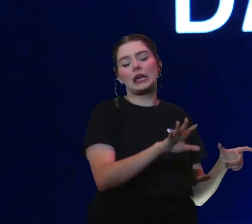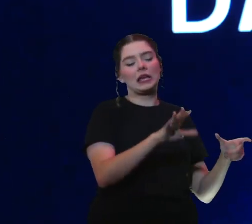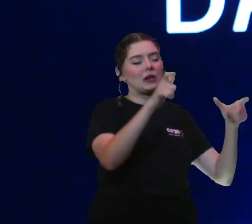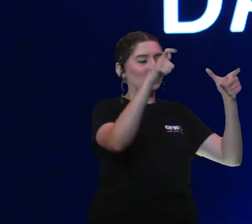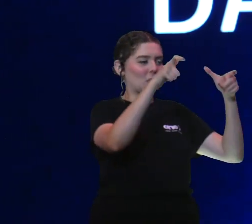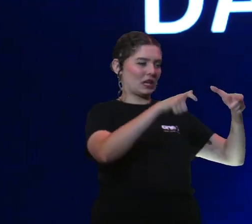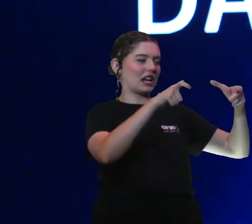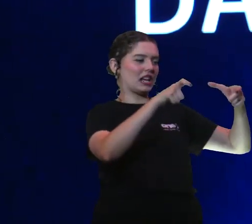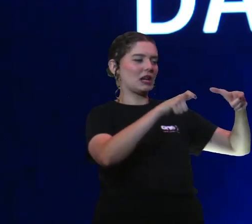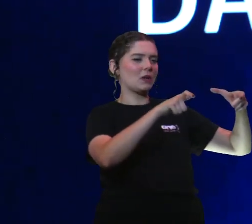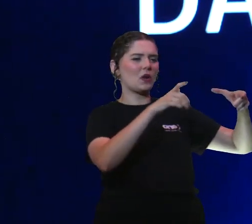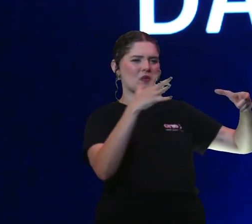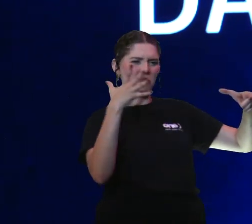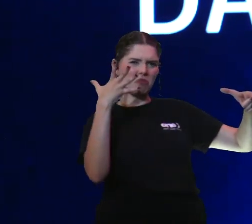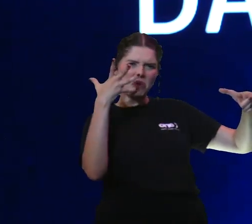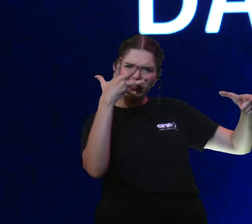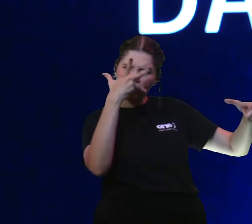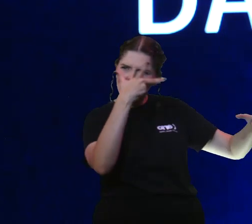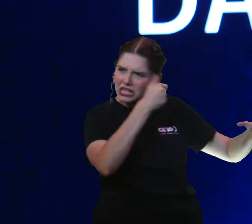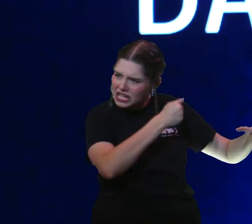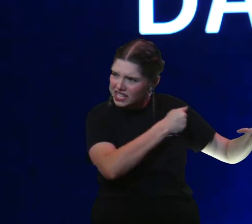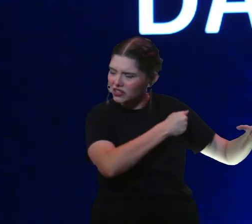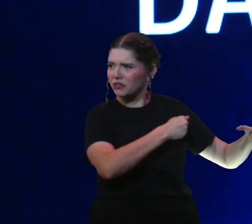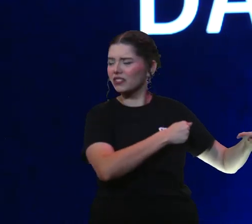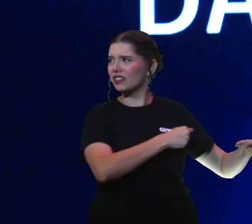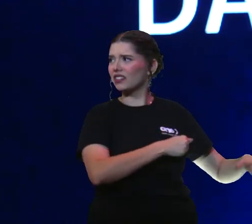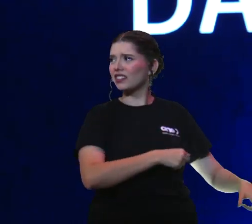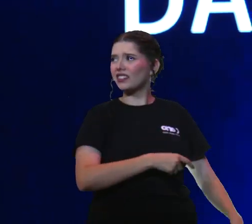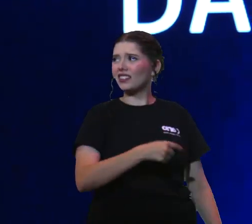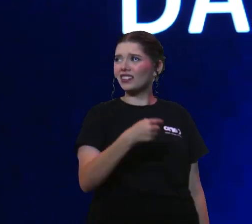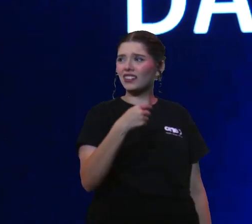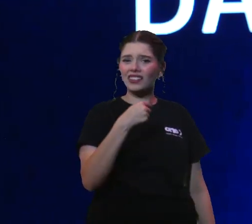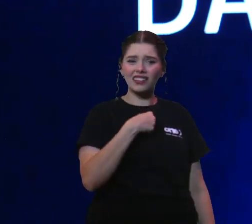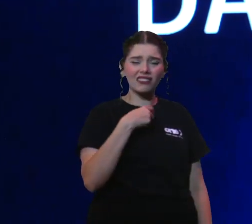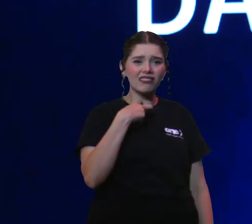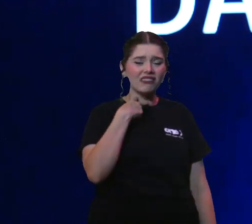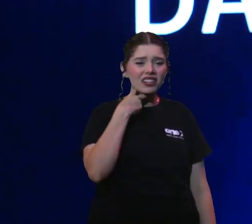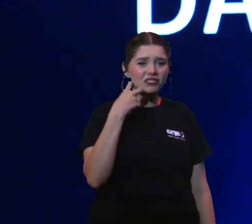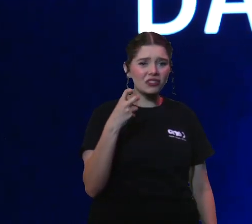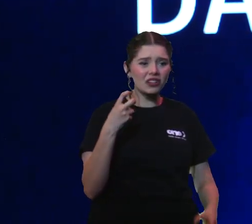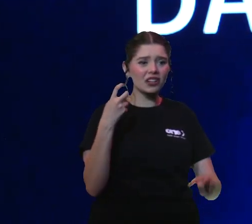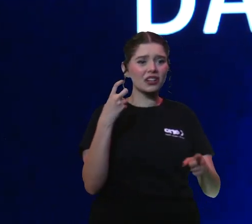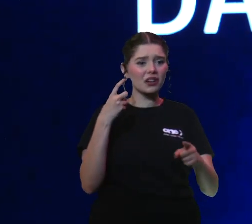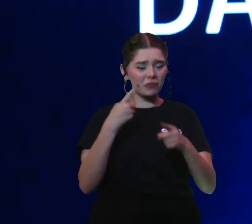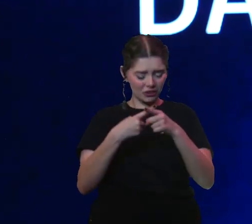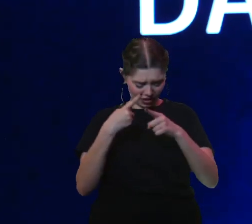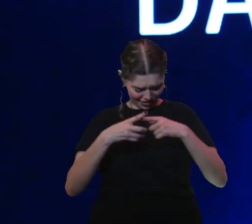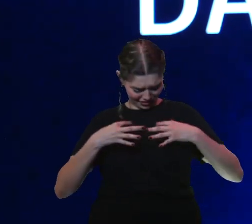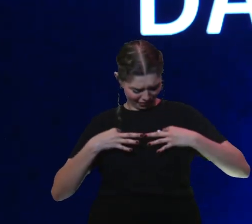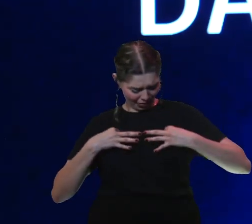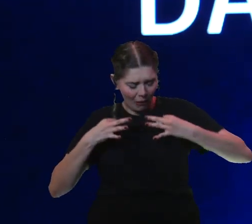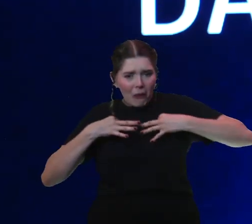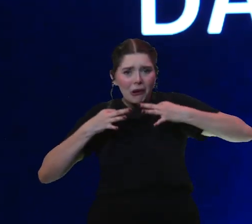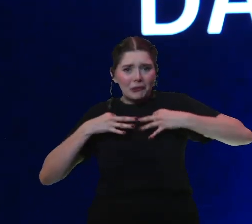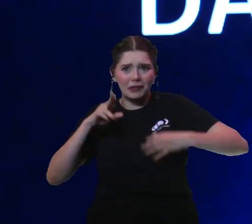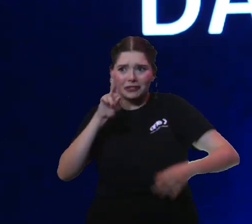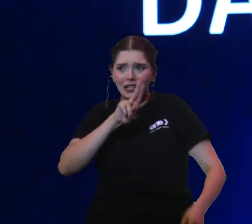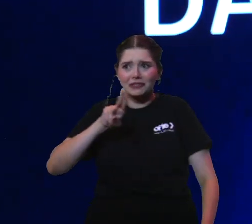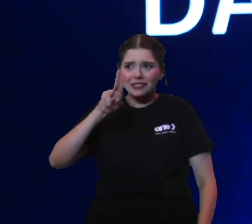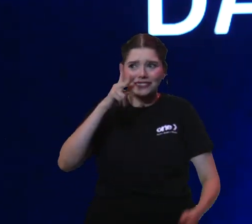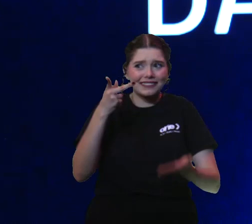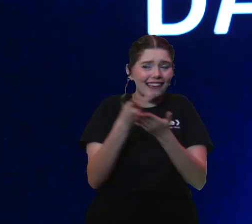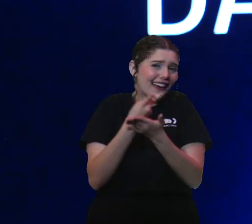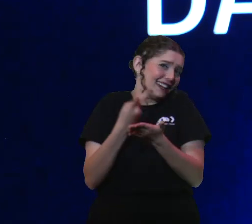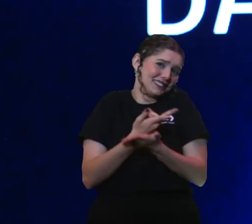o negócio. É outro nível. Gente, eu estava extremamente constrangido naquele lugar, porque eu estava usando as vestes